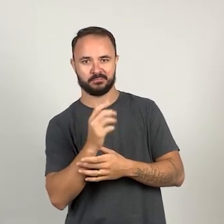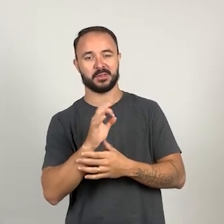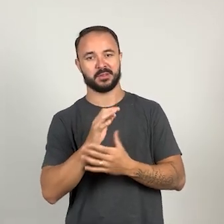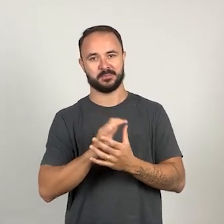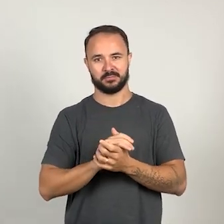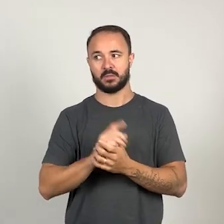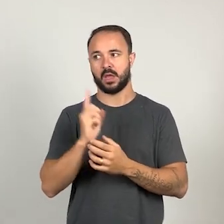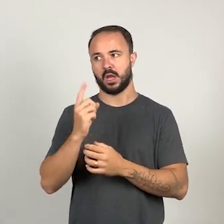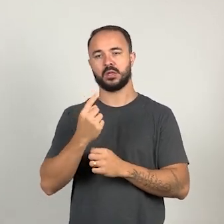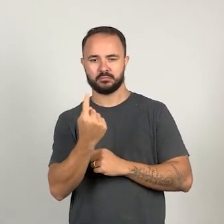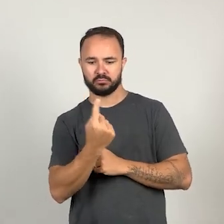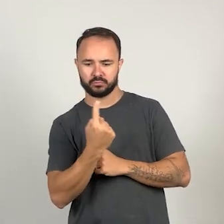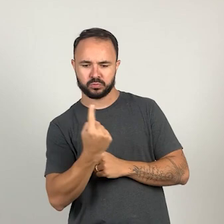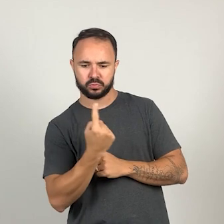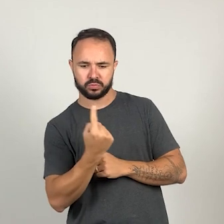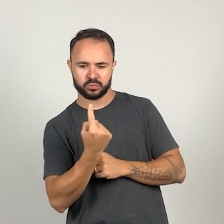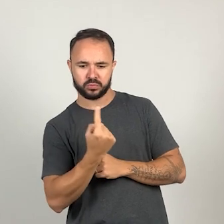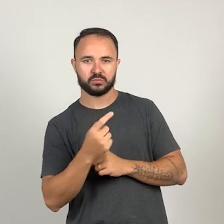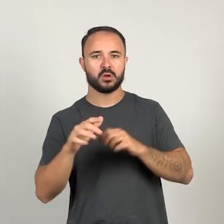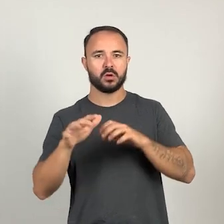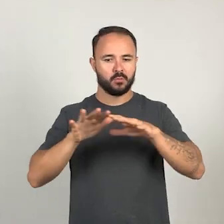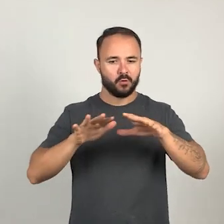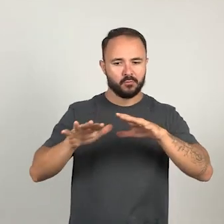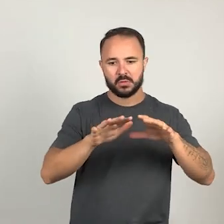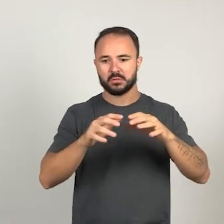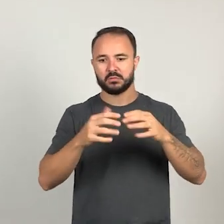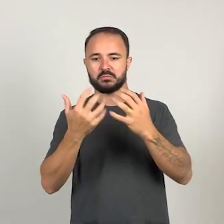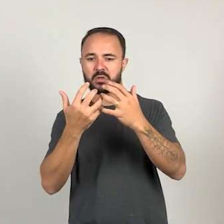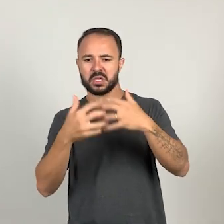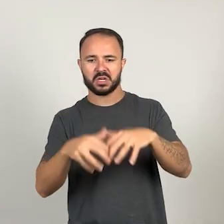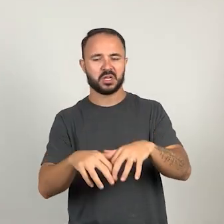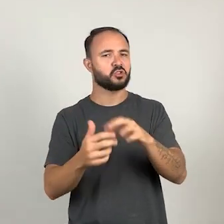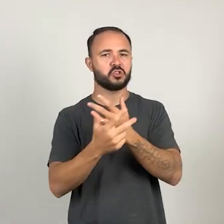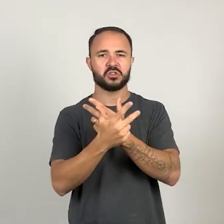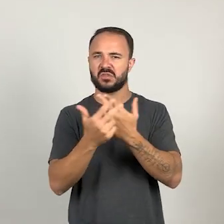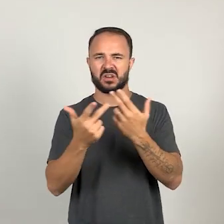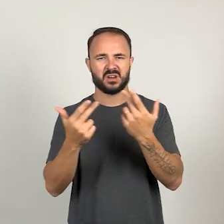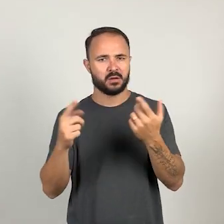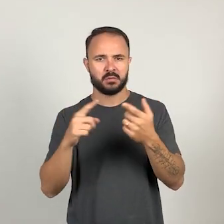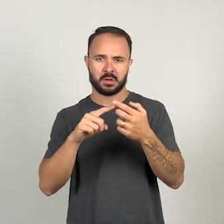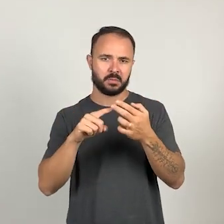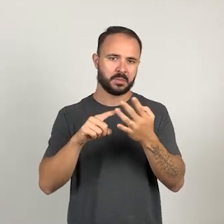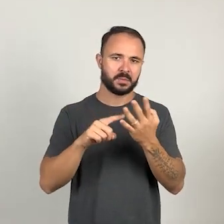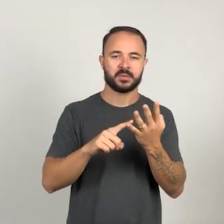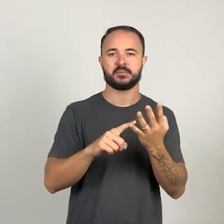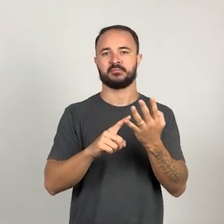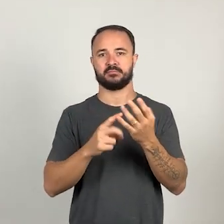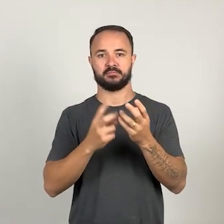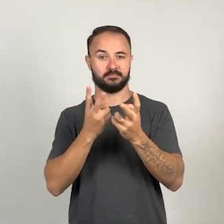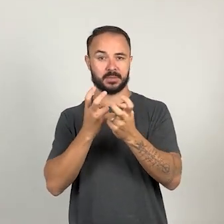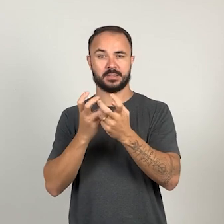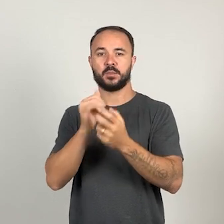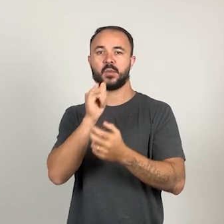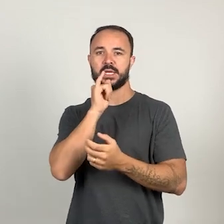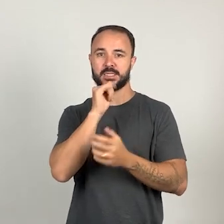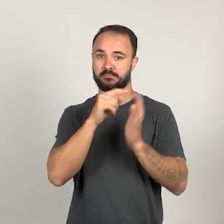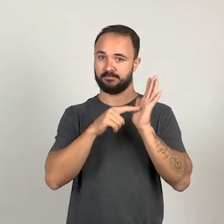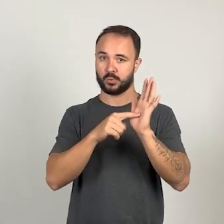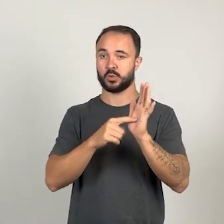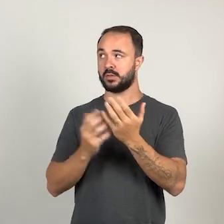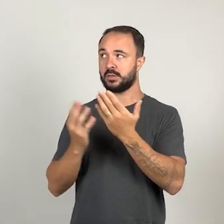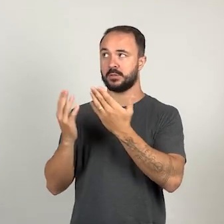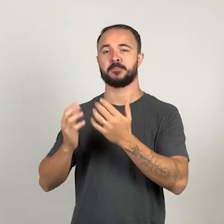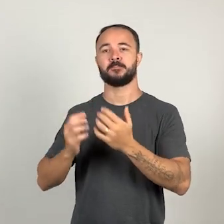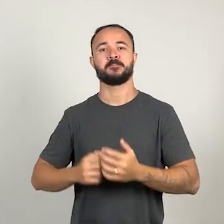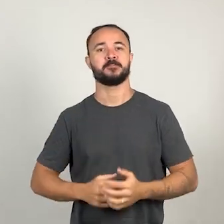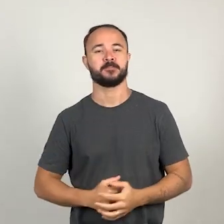peão, que ele é feito utilizando vários tipos de engrenagem, como essa engrenagem maior e com espessura também